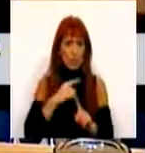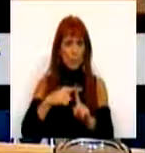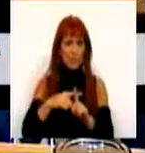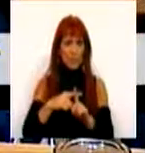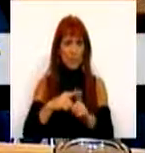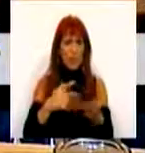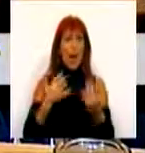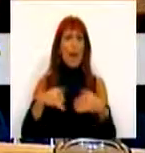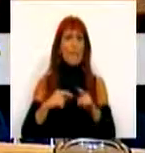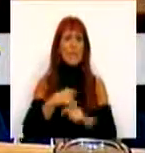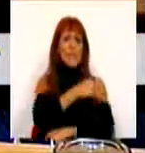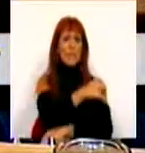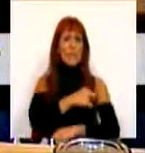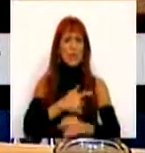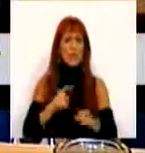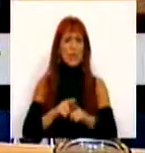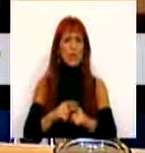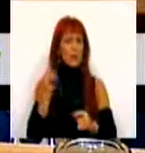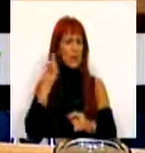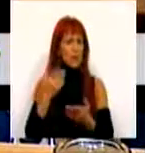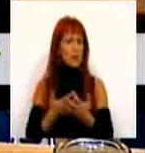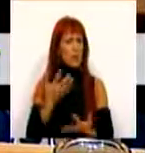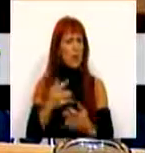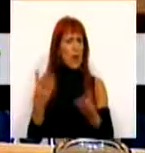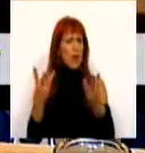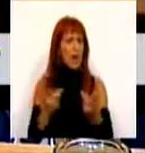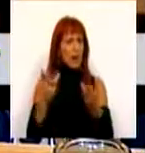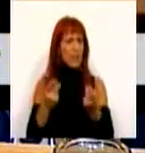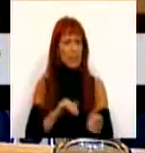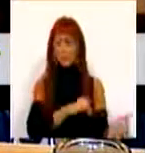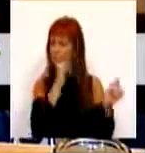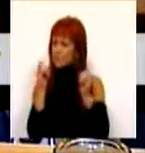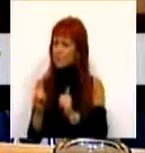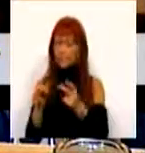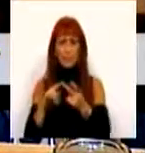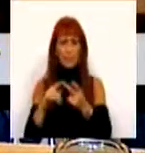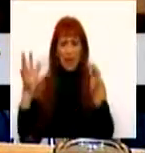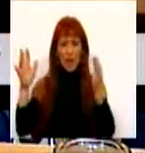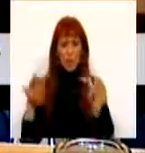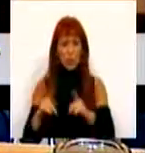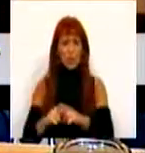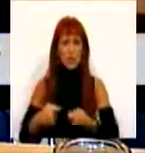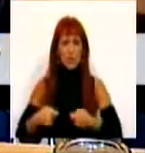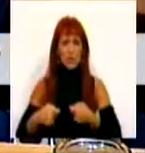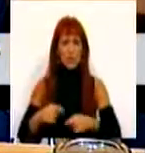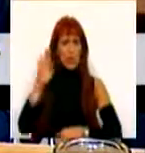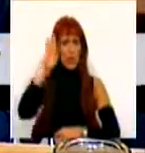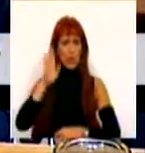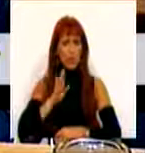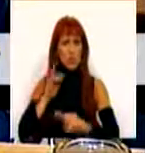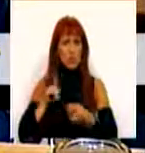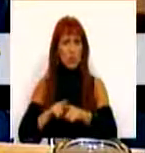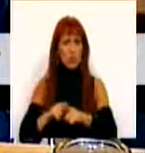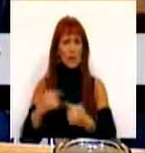per se, mas que representa um facto com relevância orçamental. E, por outro lado, uma redução dos encargos com militares